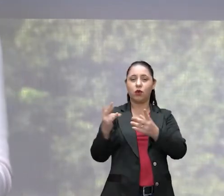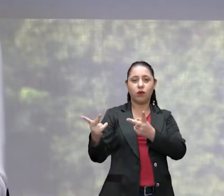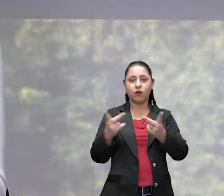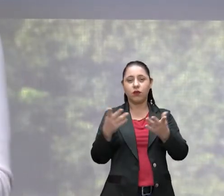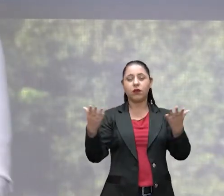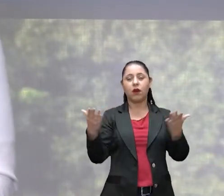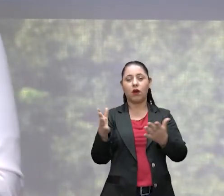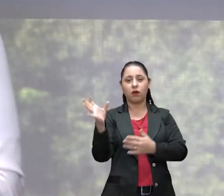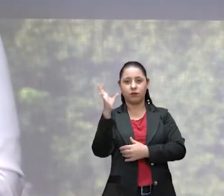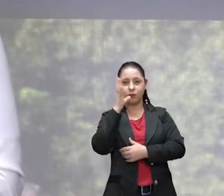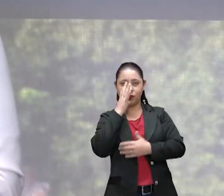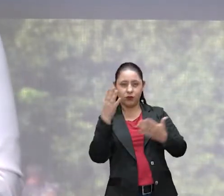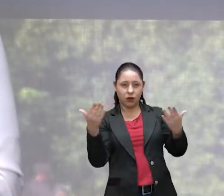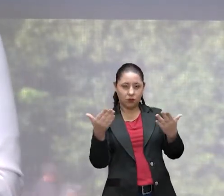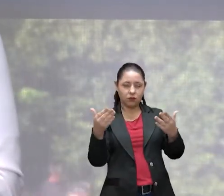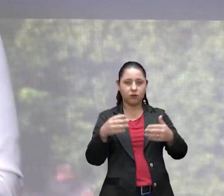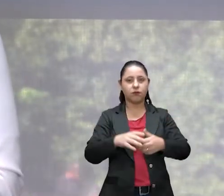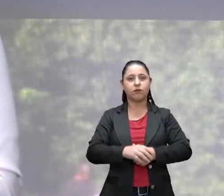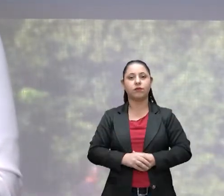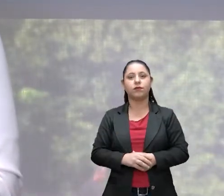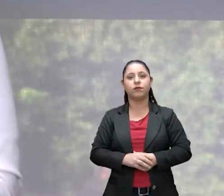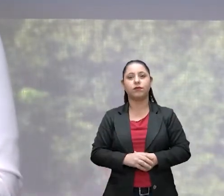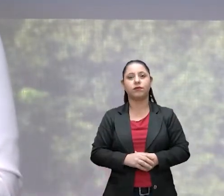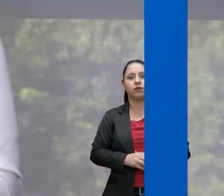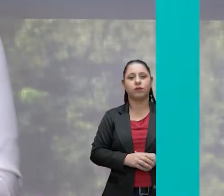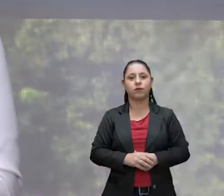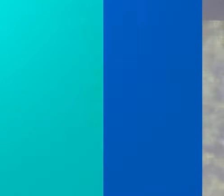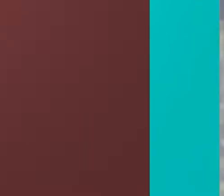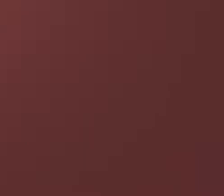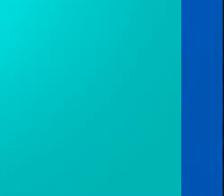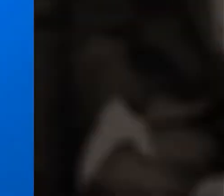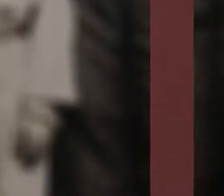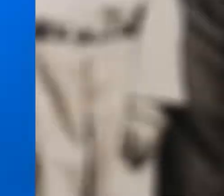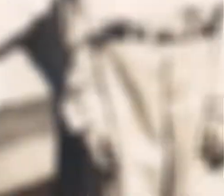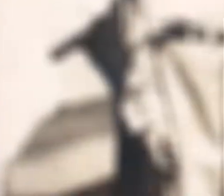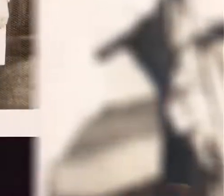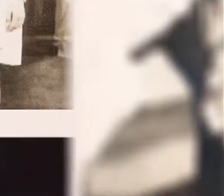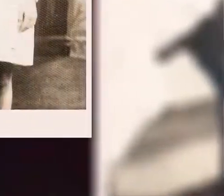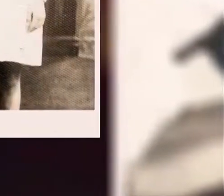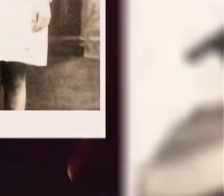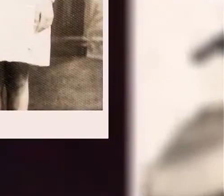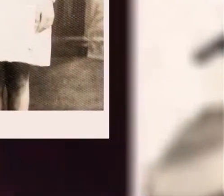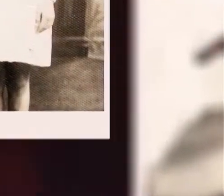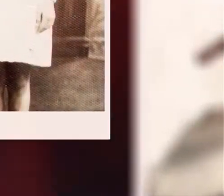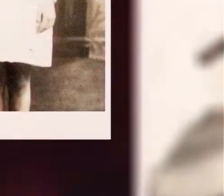e informação. Te convido agora a conferir essa matéria.